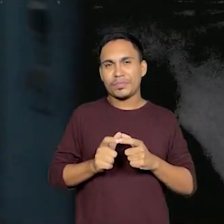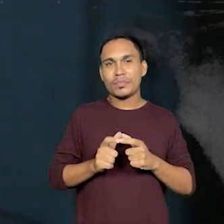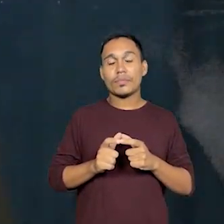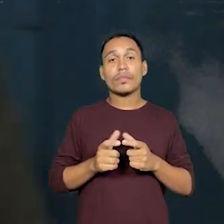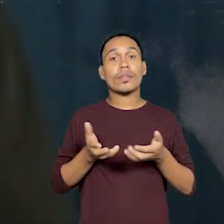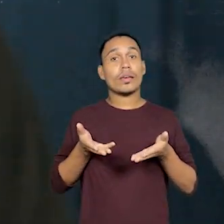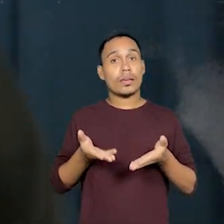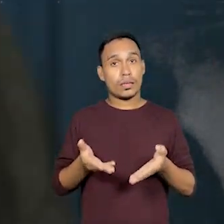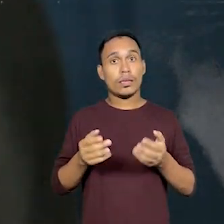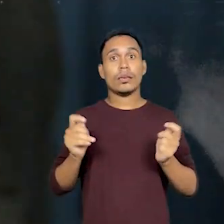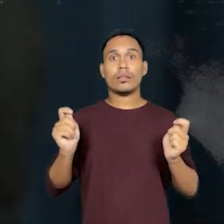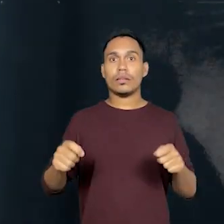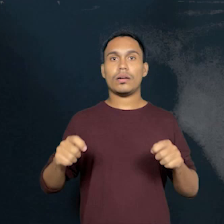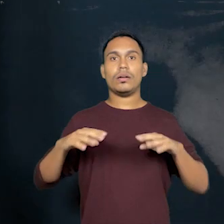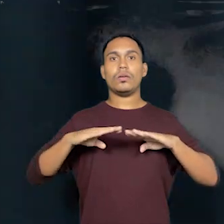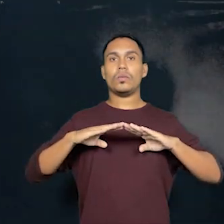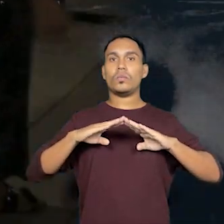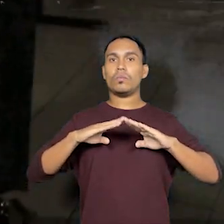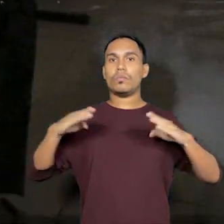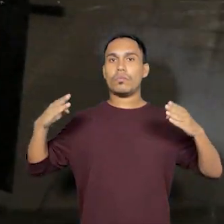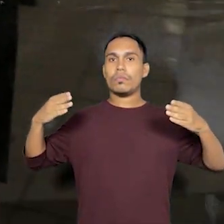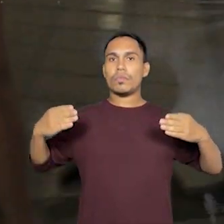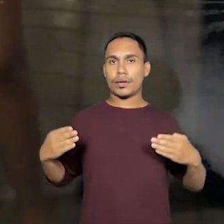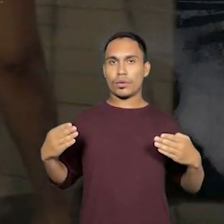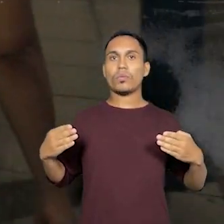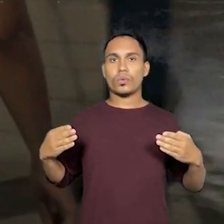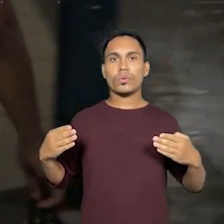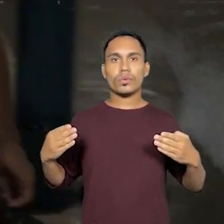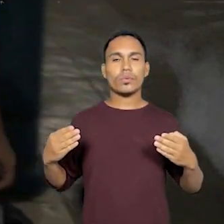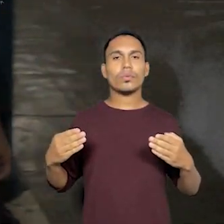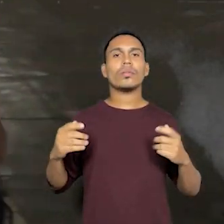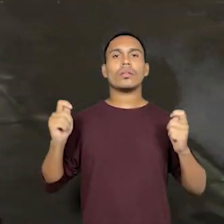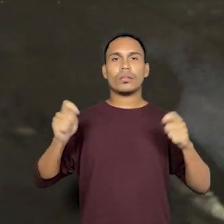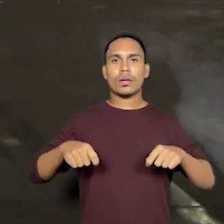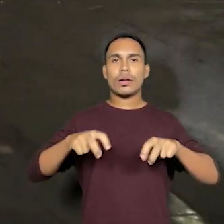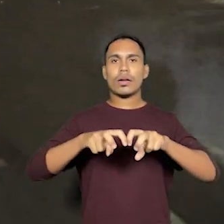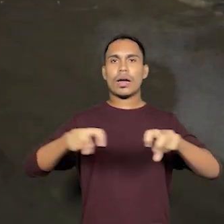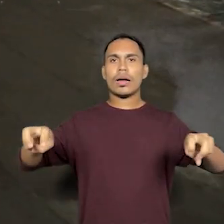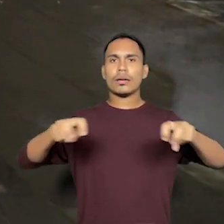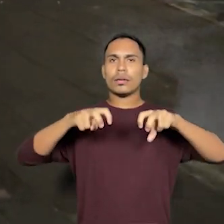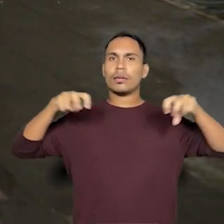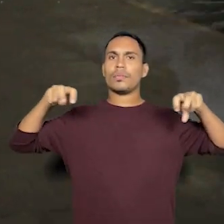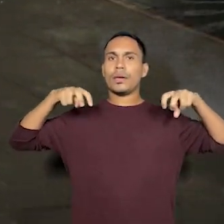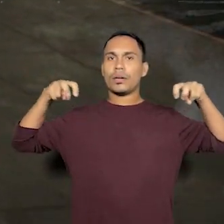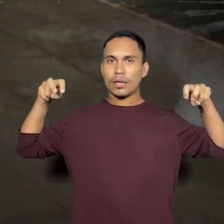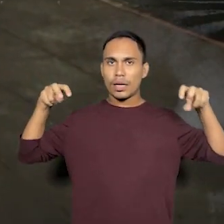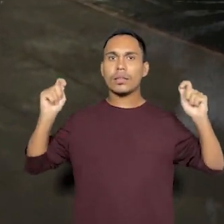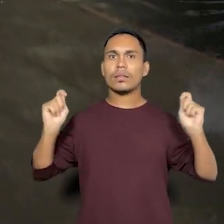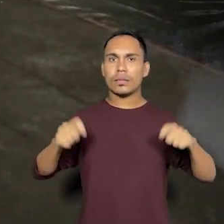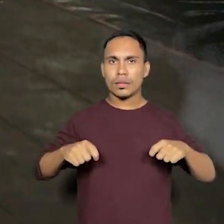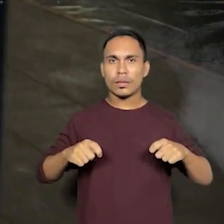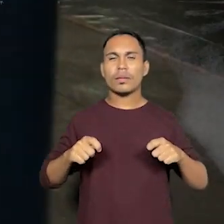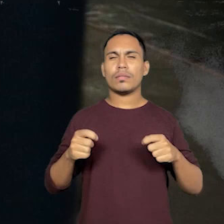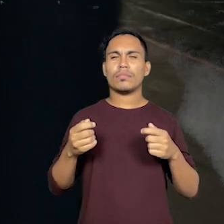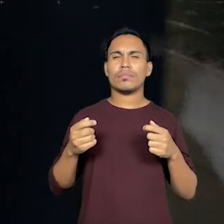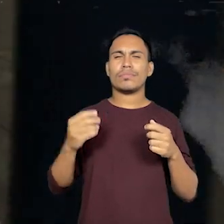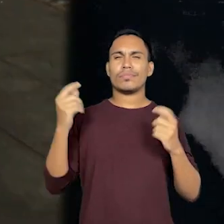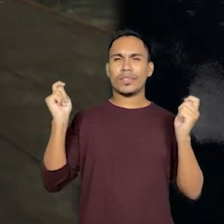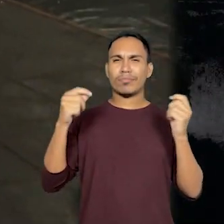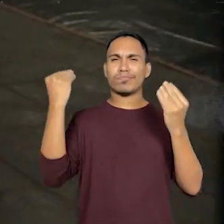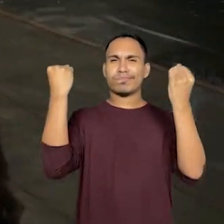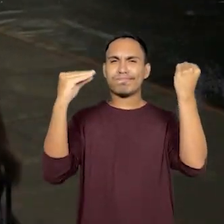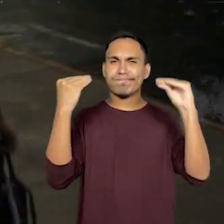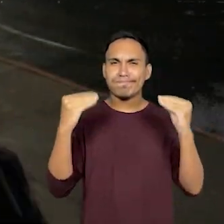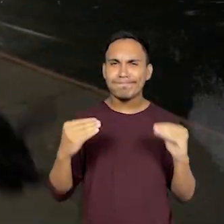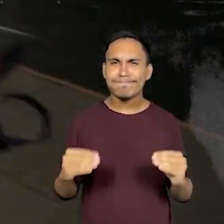Todos seguem Tainária. A gente coloca aqui bancada. Vão para um salão amplo. Para fazer muita